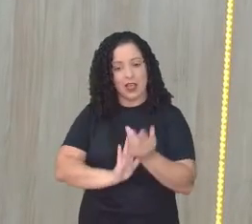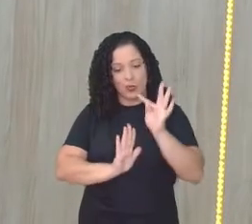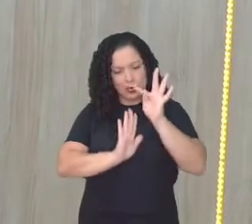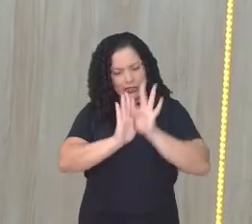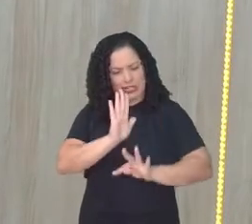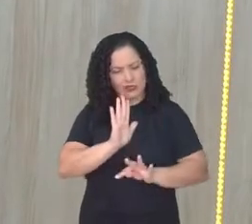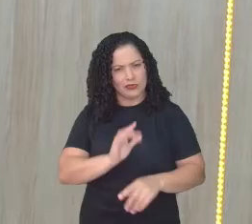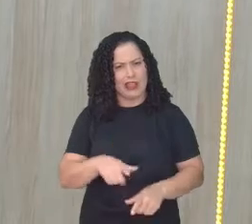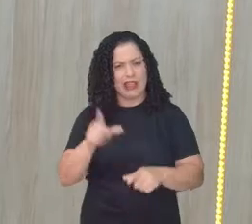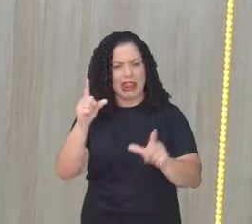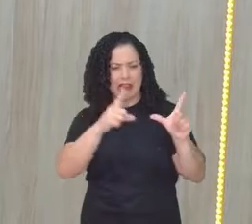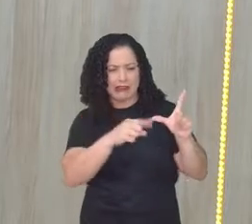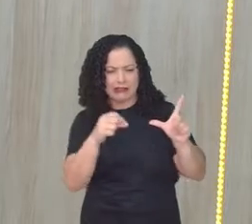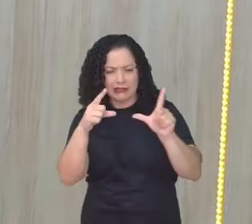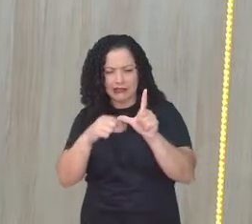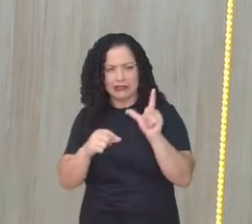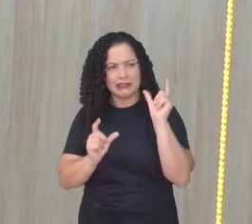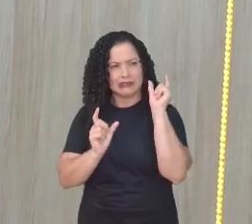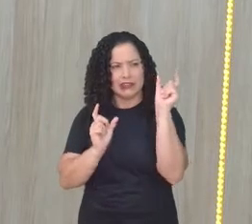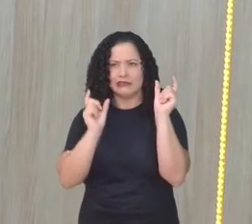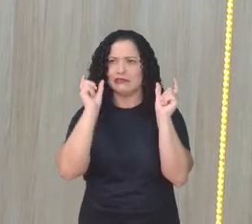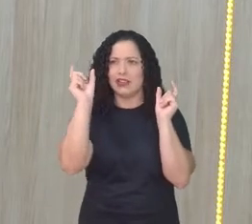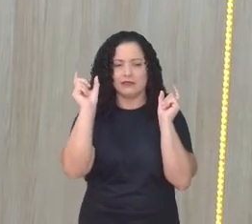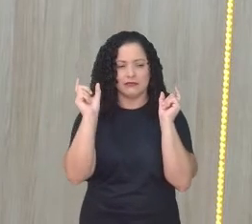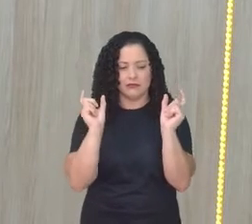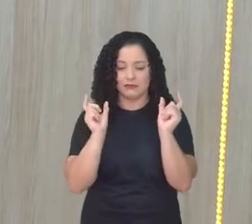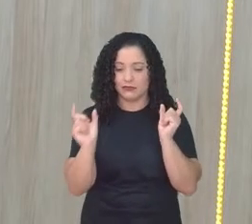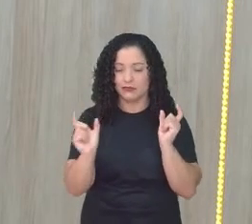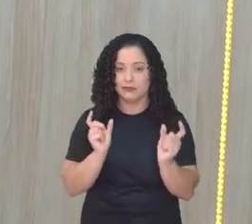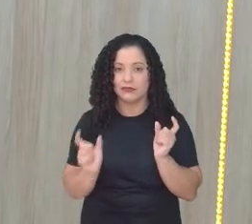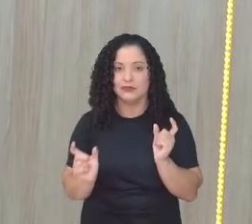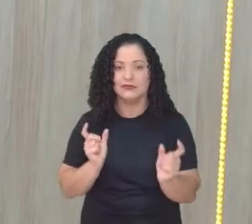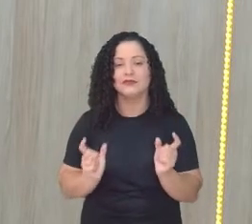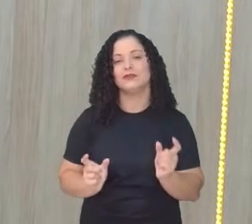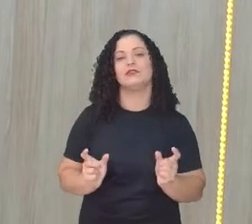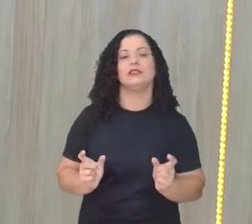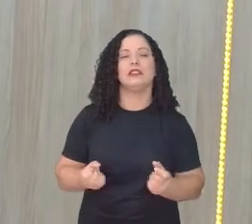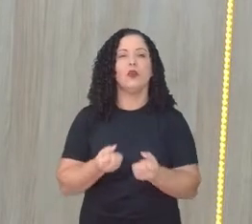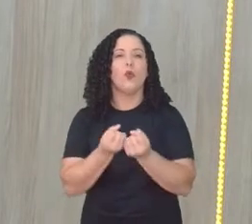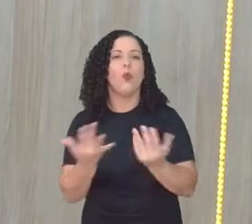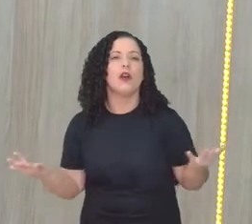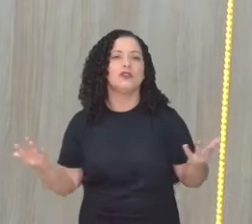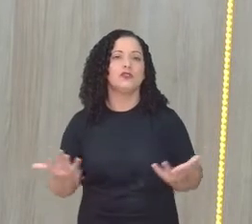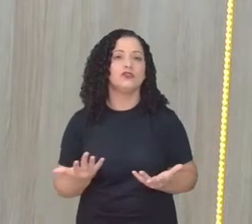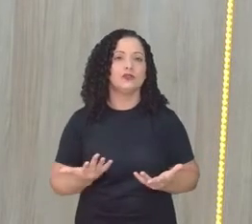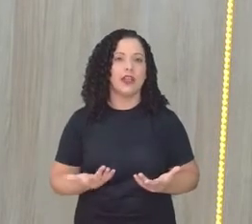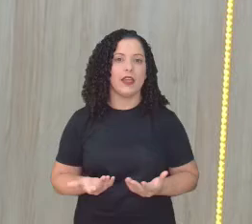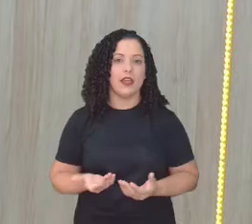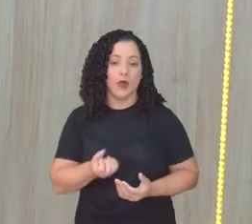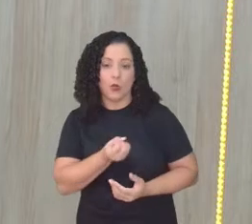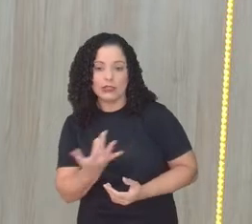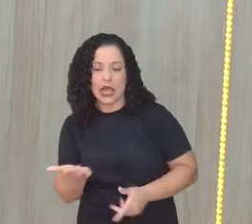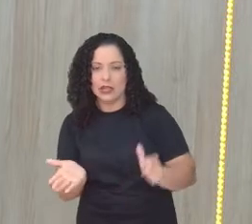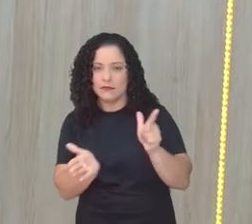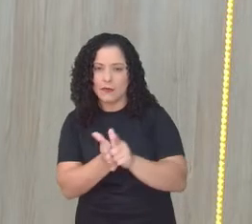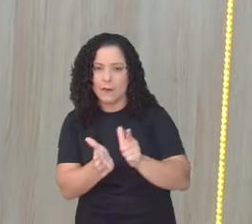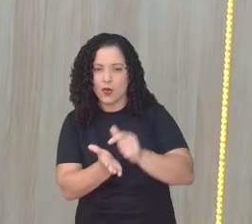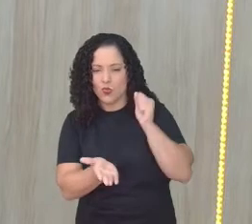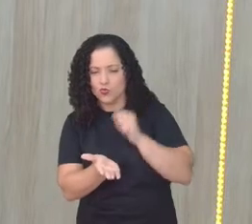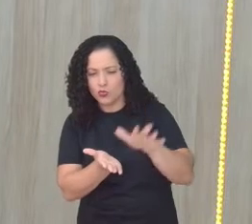móveis. Aí depois você dizia, vou tirar quantas impressões? Aí você, vou tirar 50 impressões. Então você fazia